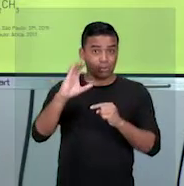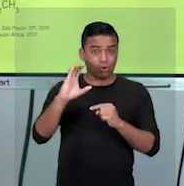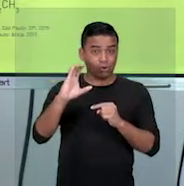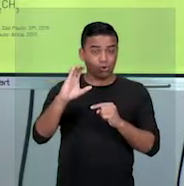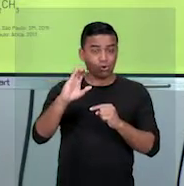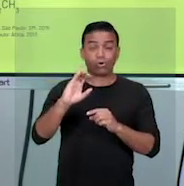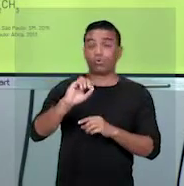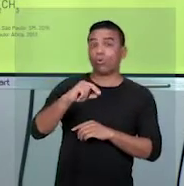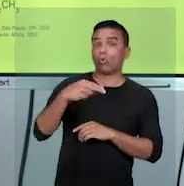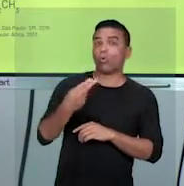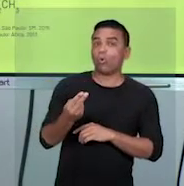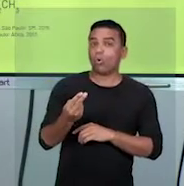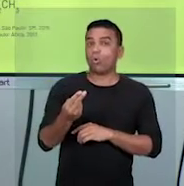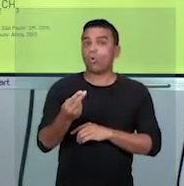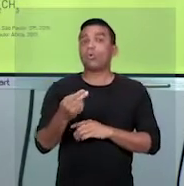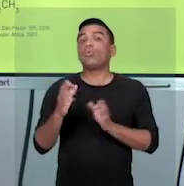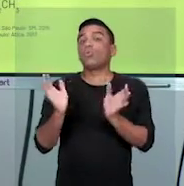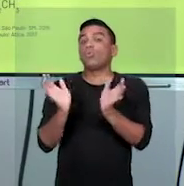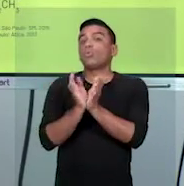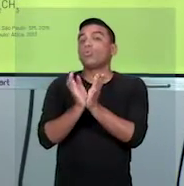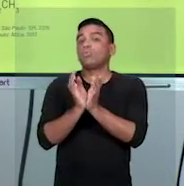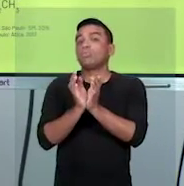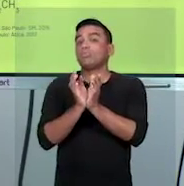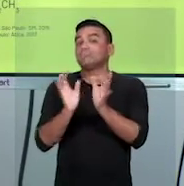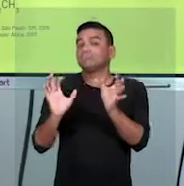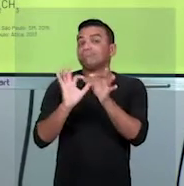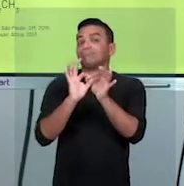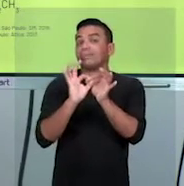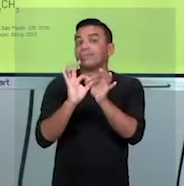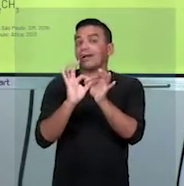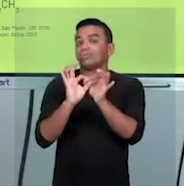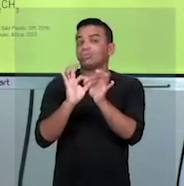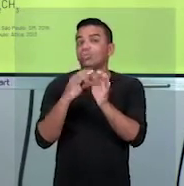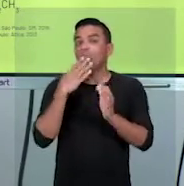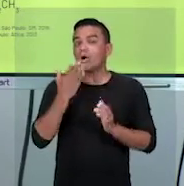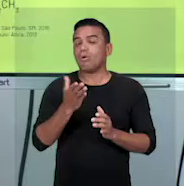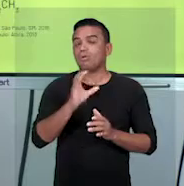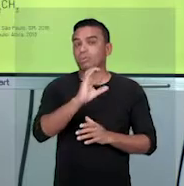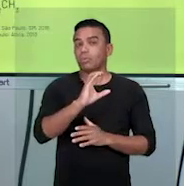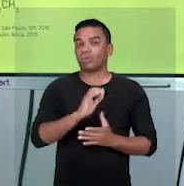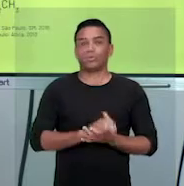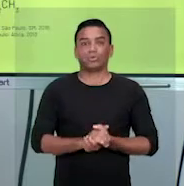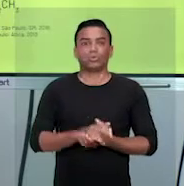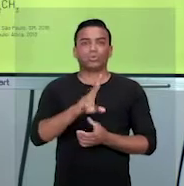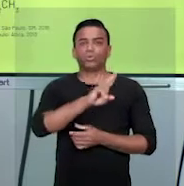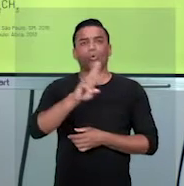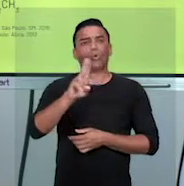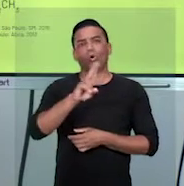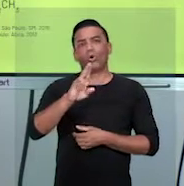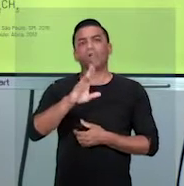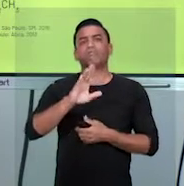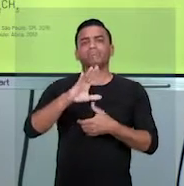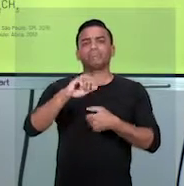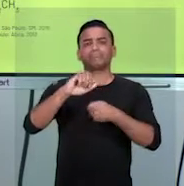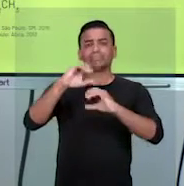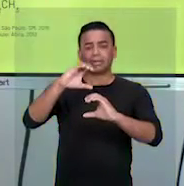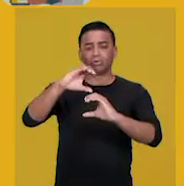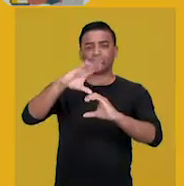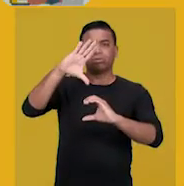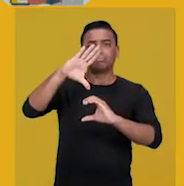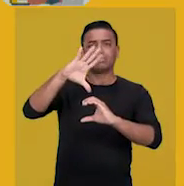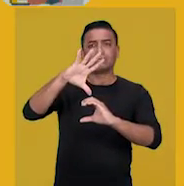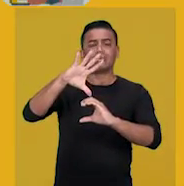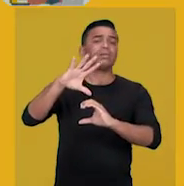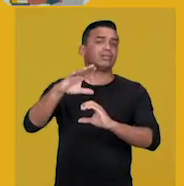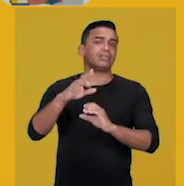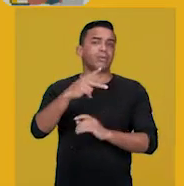o carbono que estará ligado à cadeia. Então, aqui nós temos a primeira forma de nomear uma ramificação. Quando eu trabalho